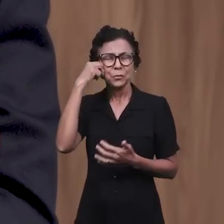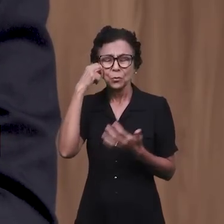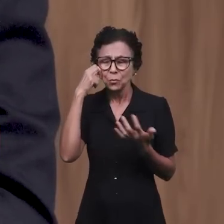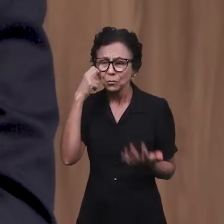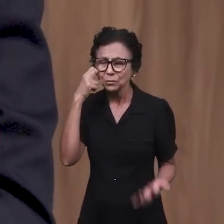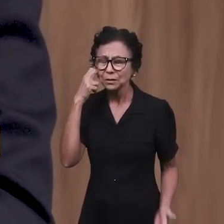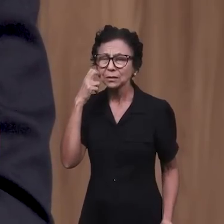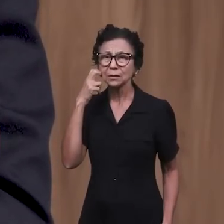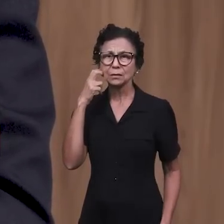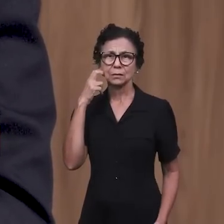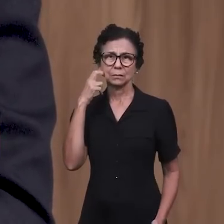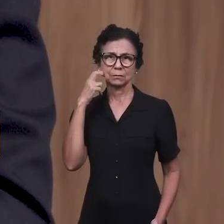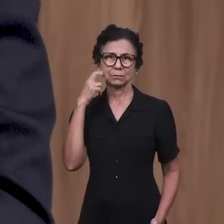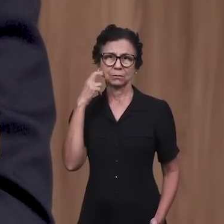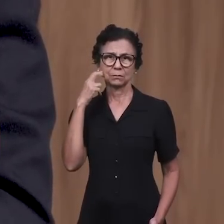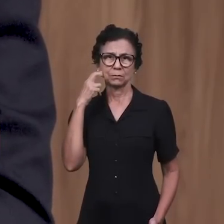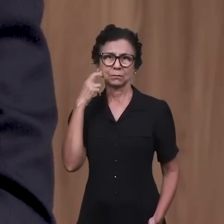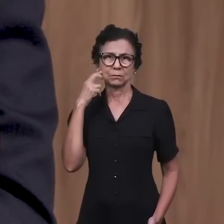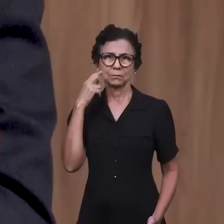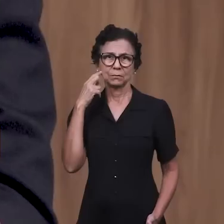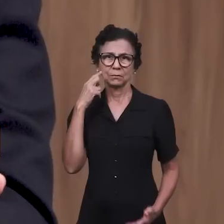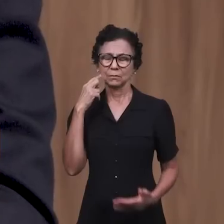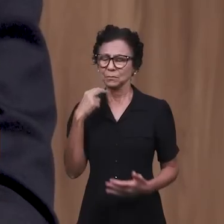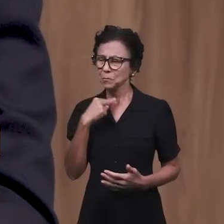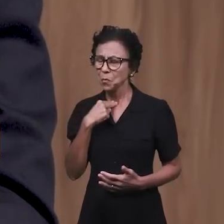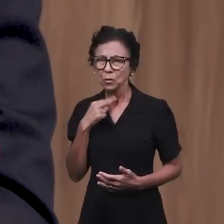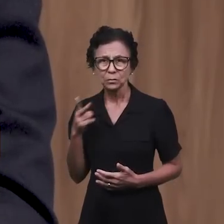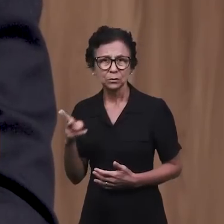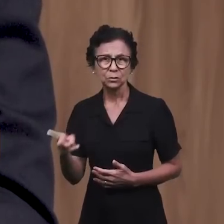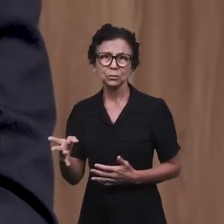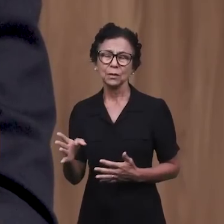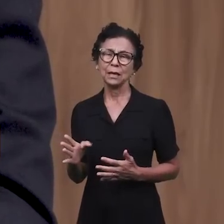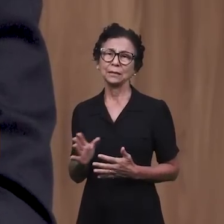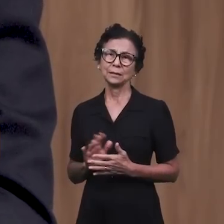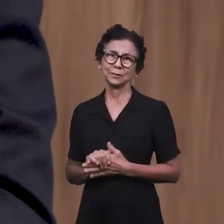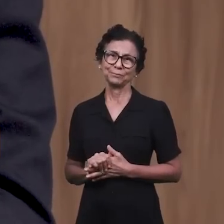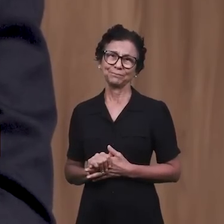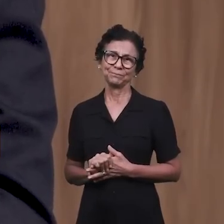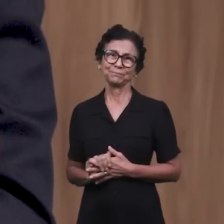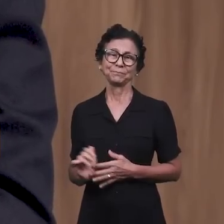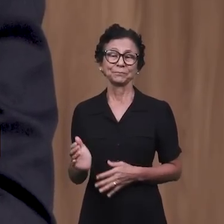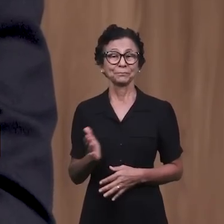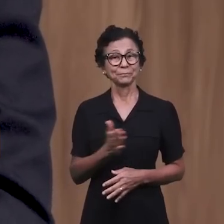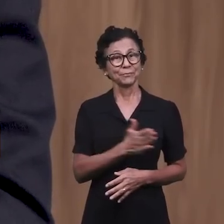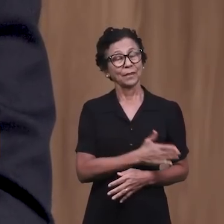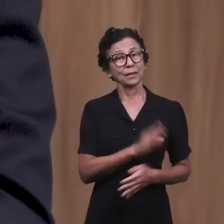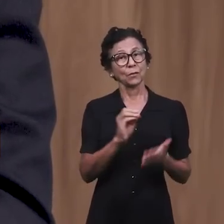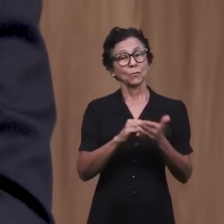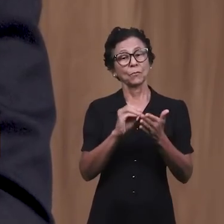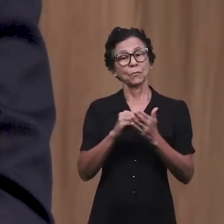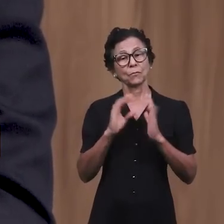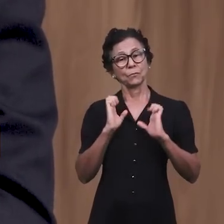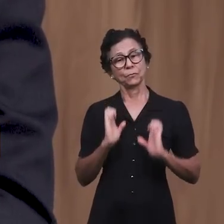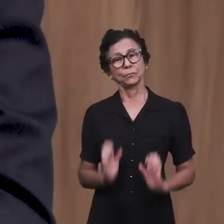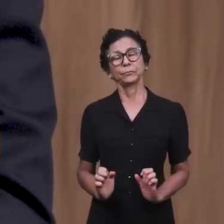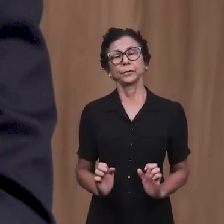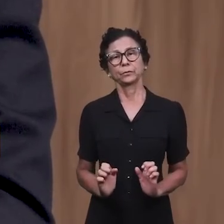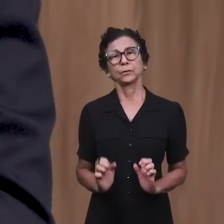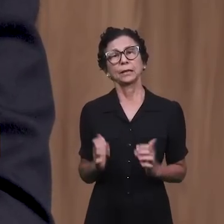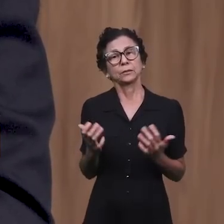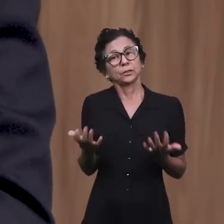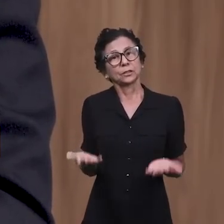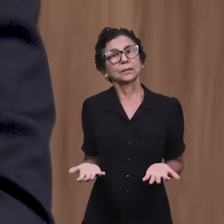mas tem o lado ético, porque quando você usa também a palavra de sabedoria, você naturalmente está sendo ético. Exato. E é o que as